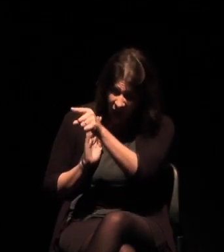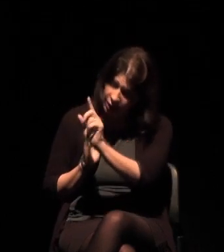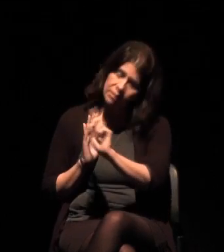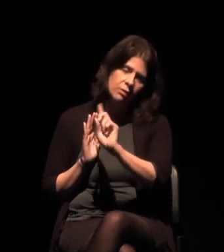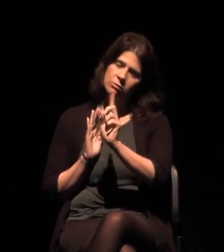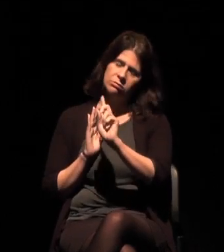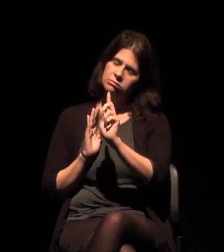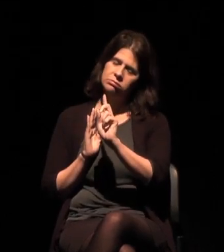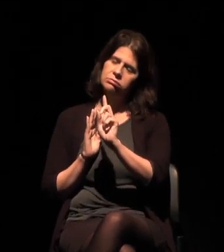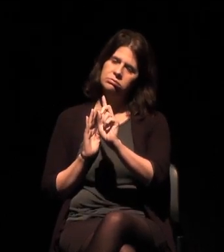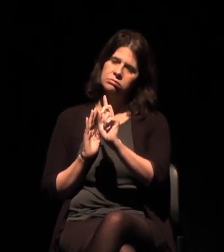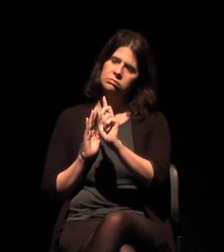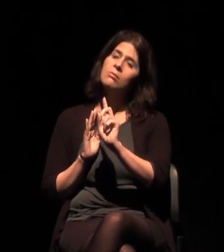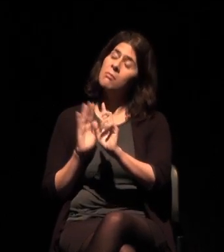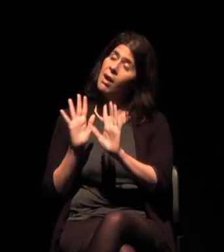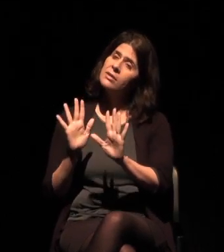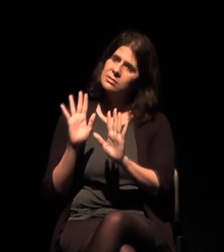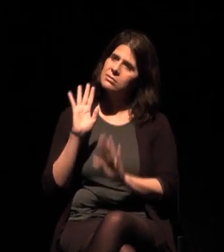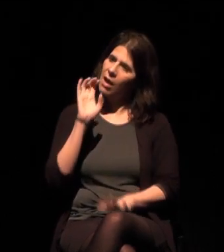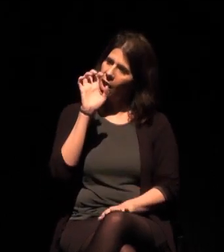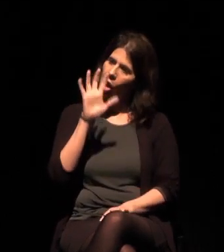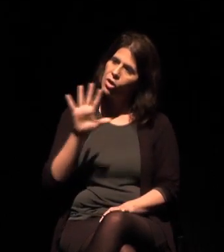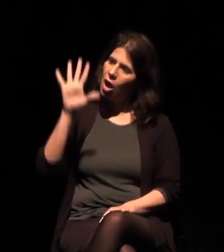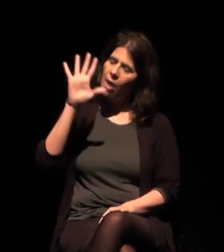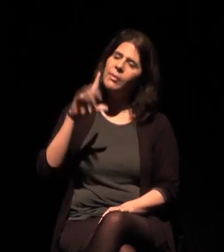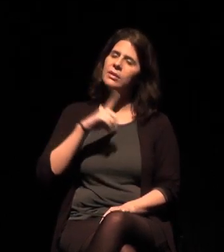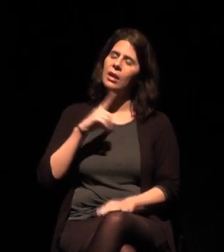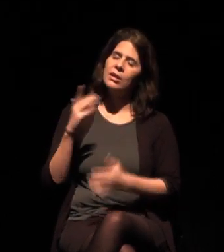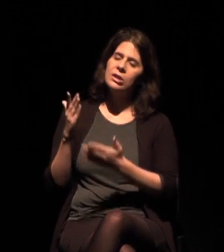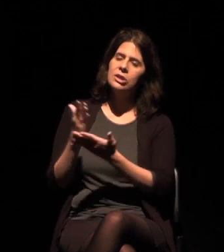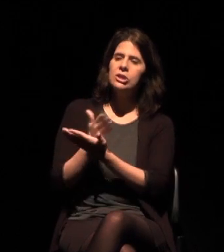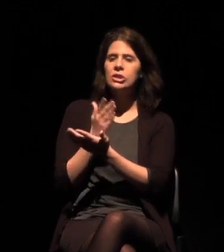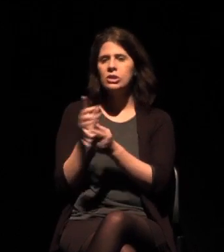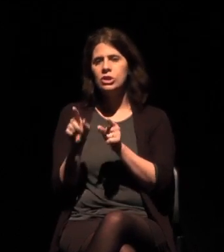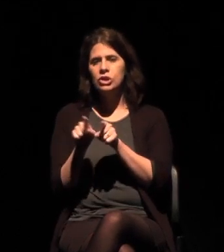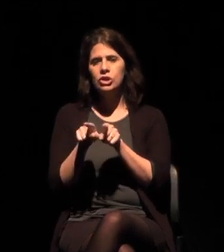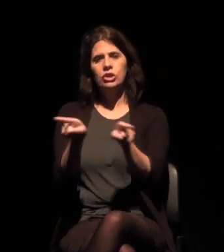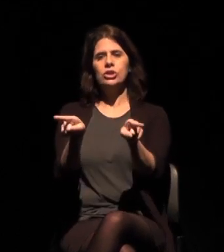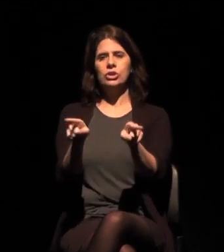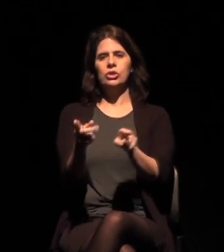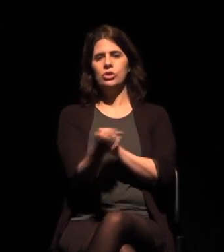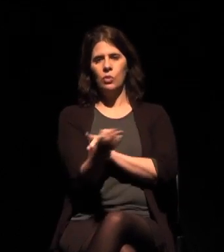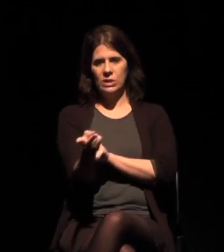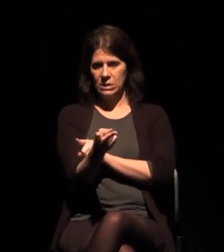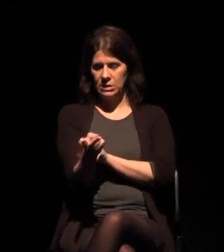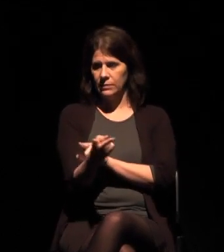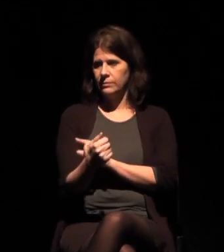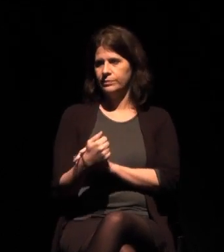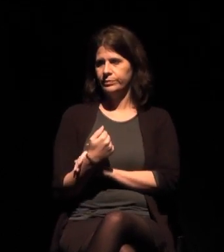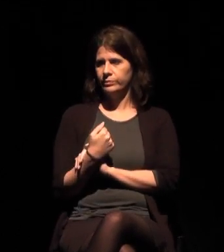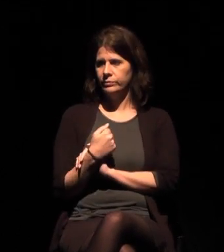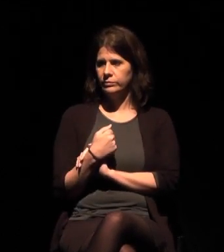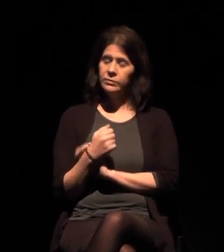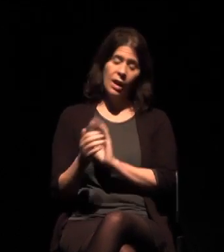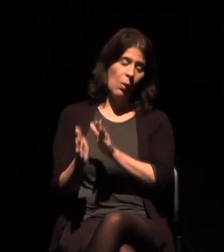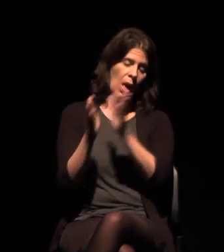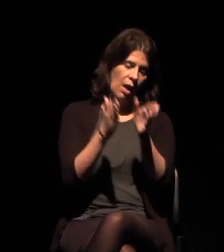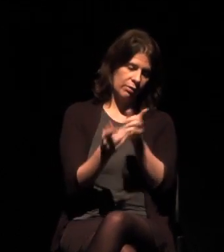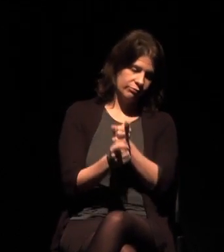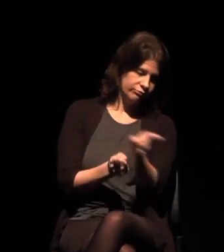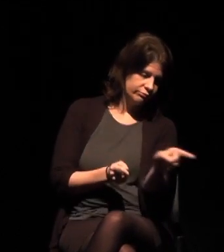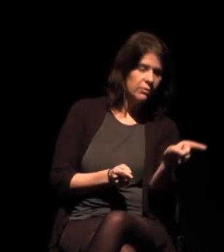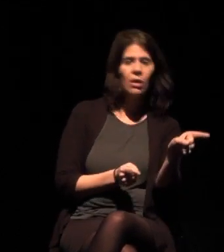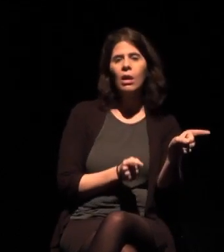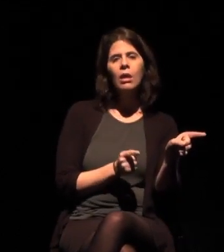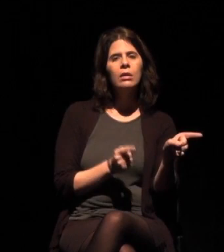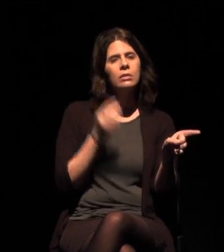se mas na europa nós temos claramente duas vias por um lado é permanentemente tentando mostrar os